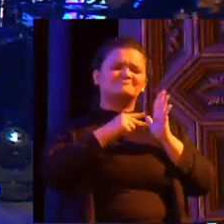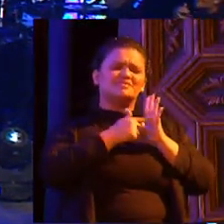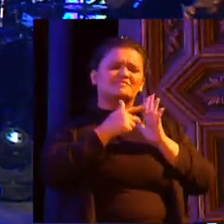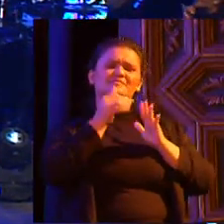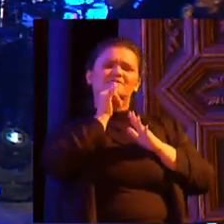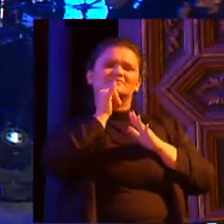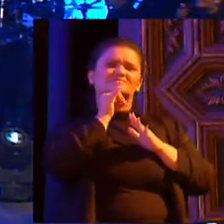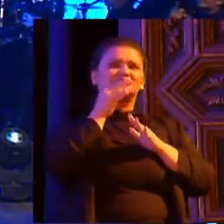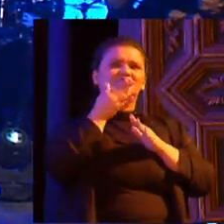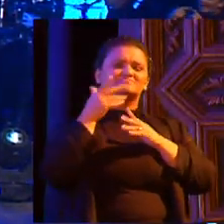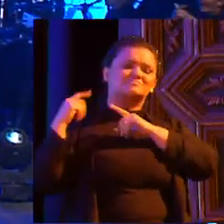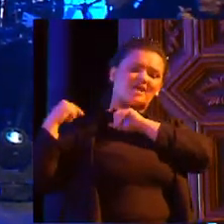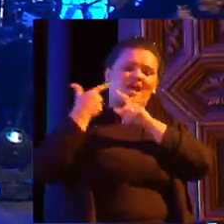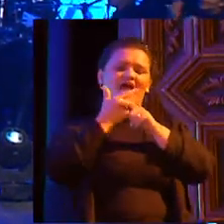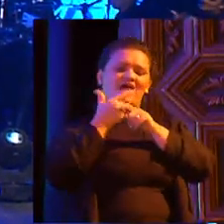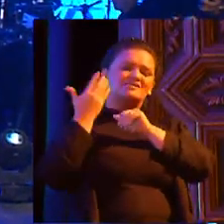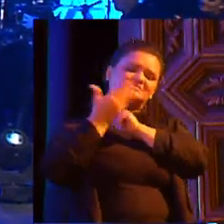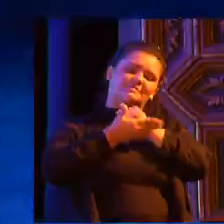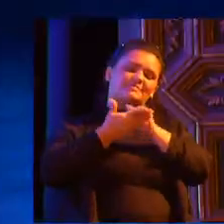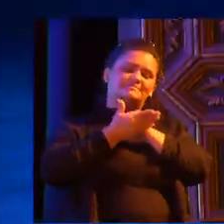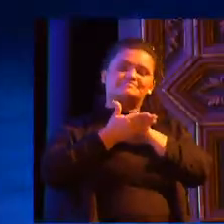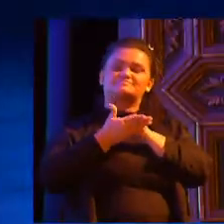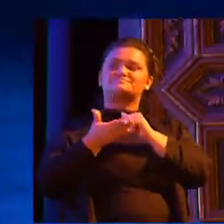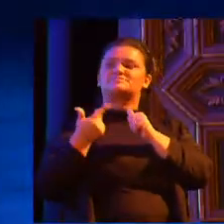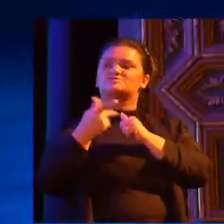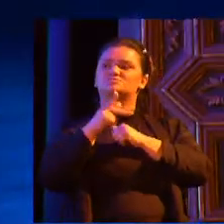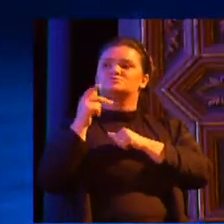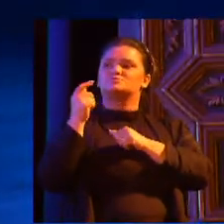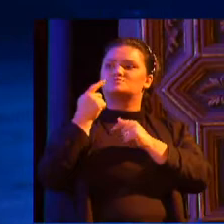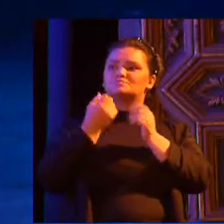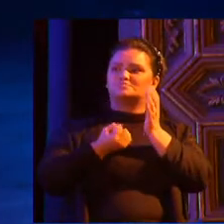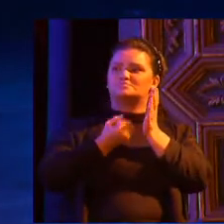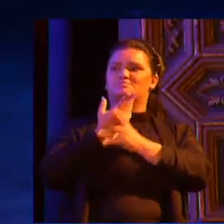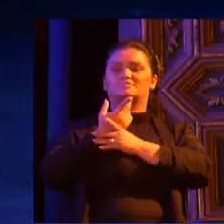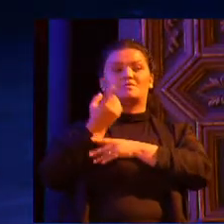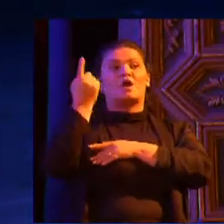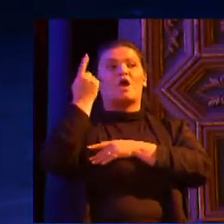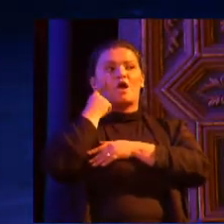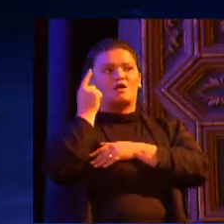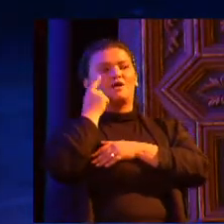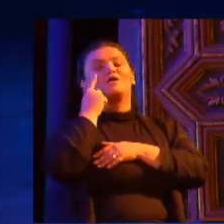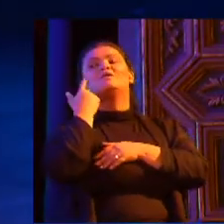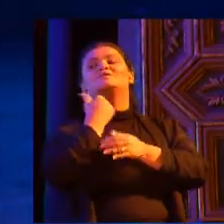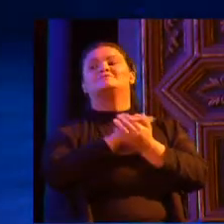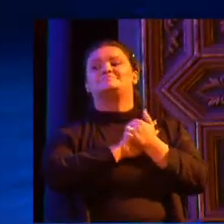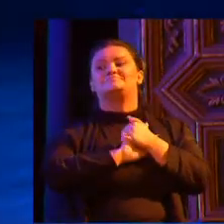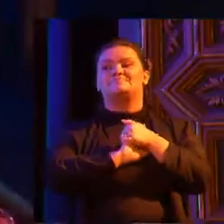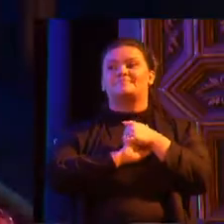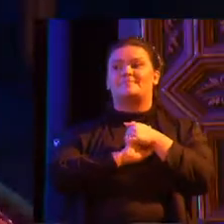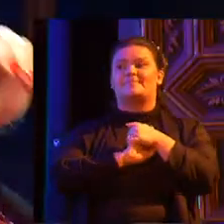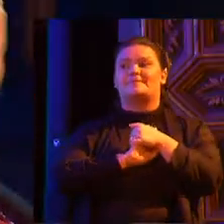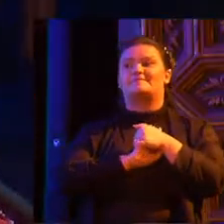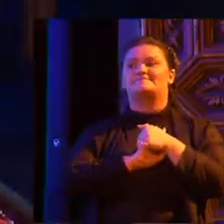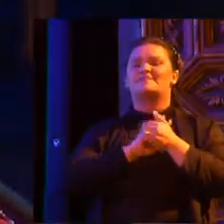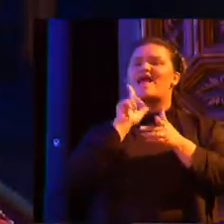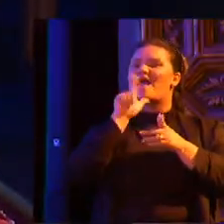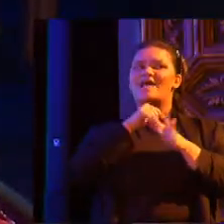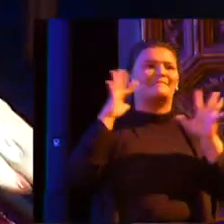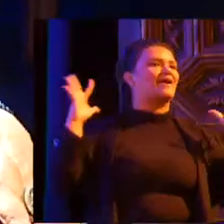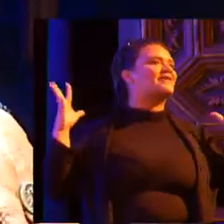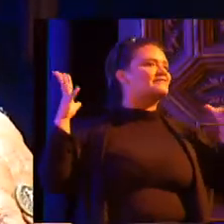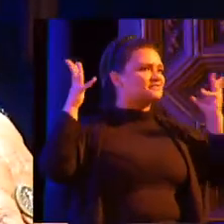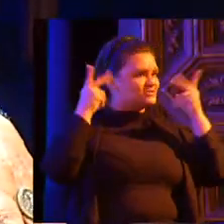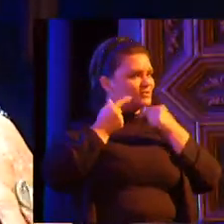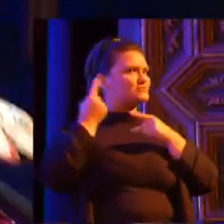a tradição, as raízes na sua obra. Olha, gente, é maravilhoso,